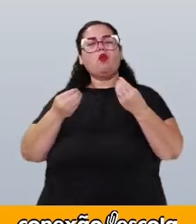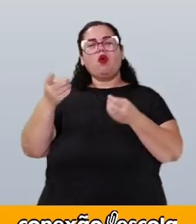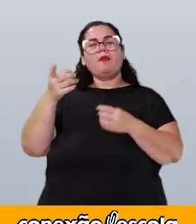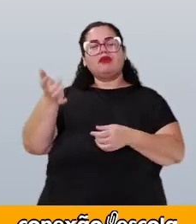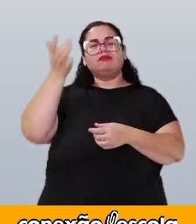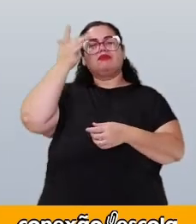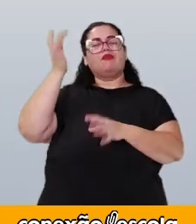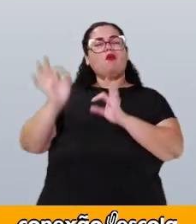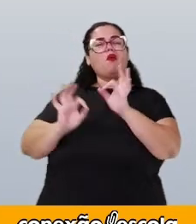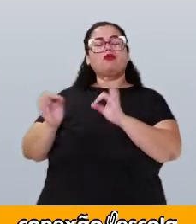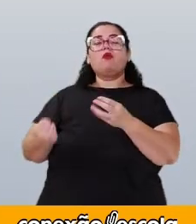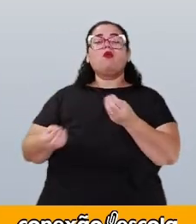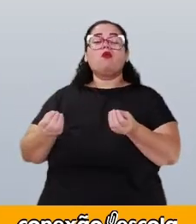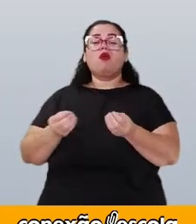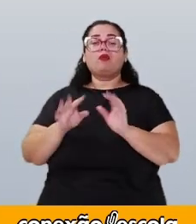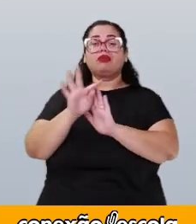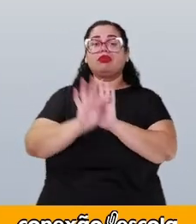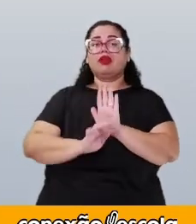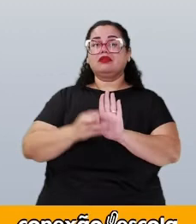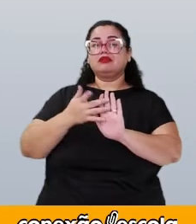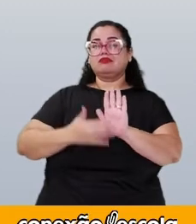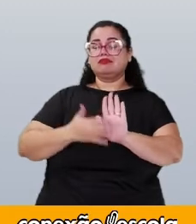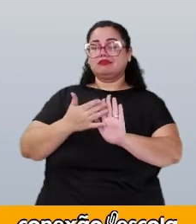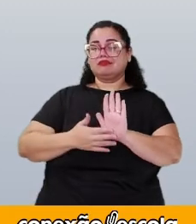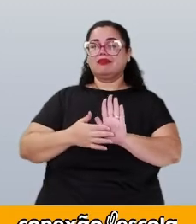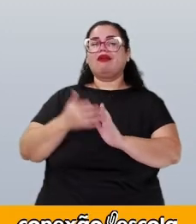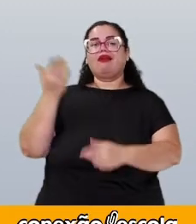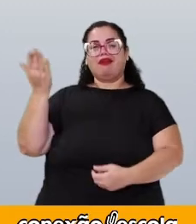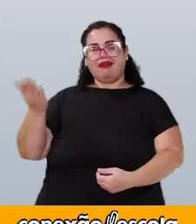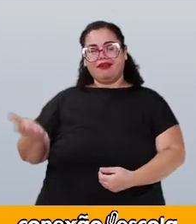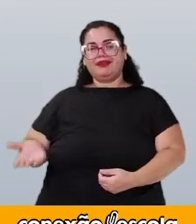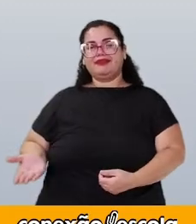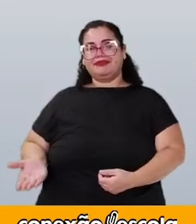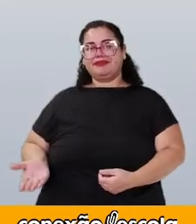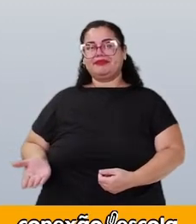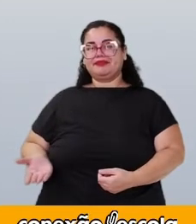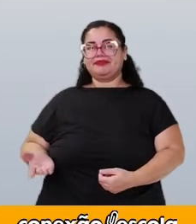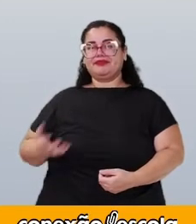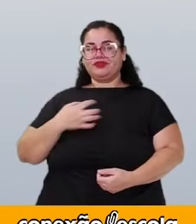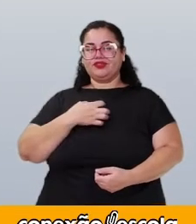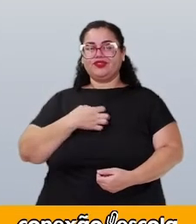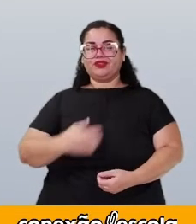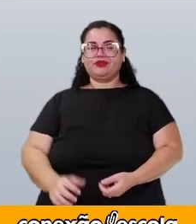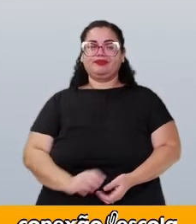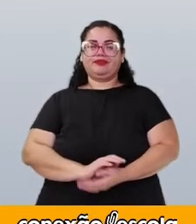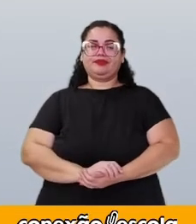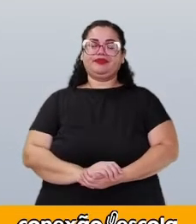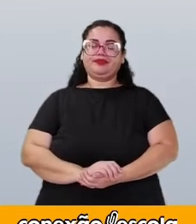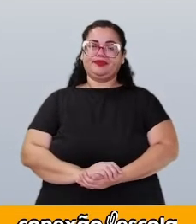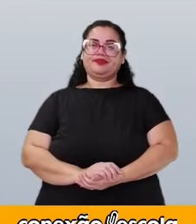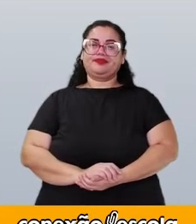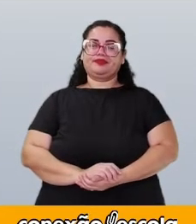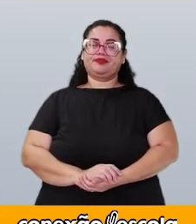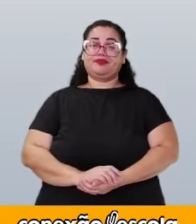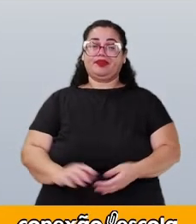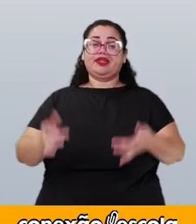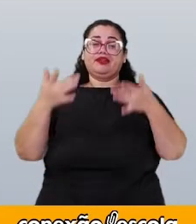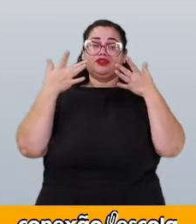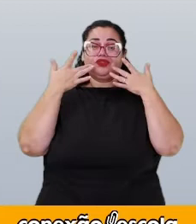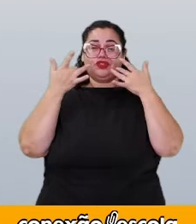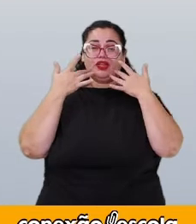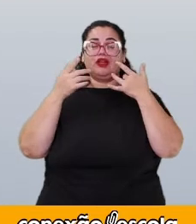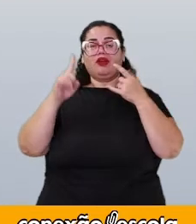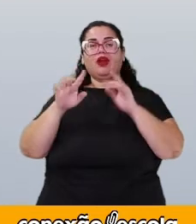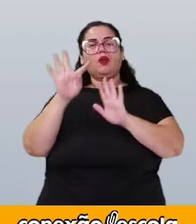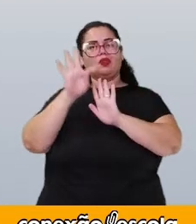são organizados? Olha aqui como eles são organizados. Bem, a peça de teatro é